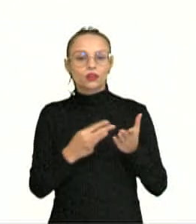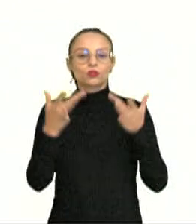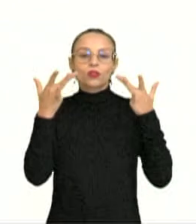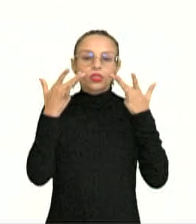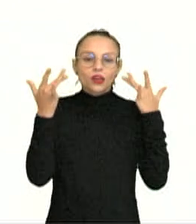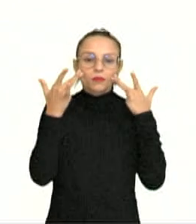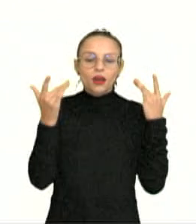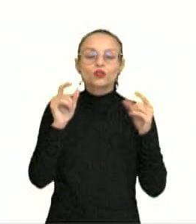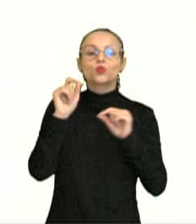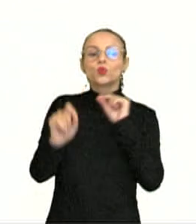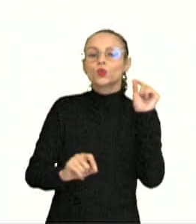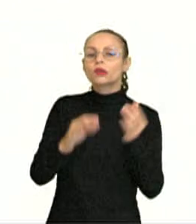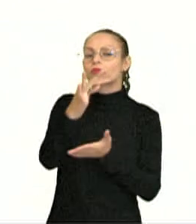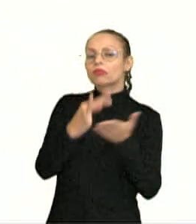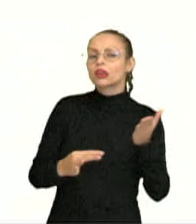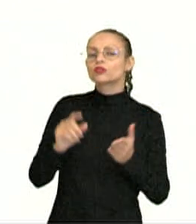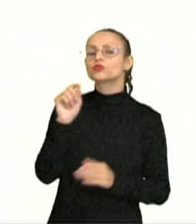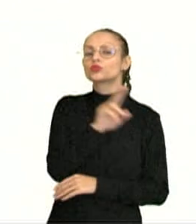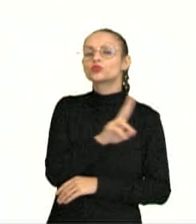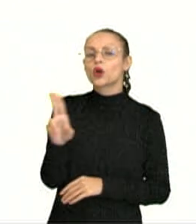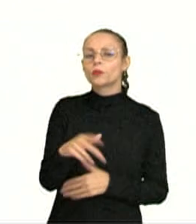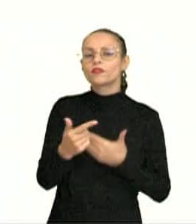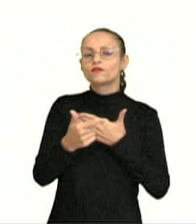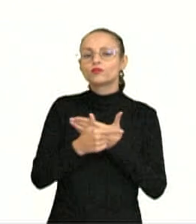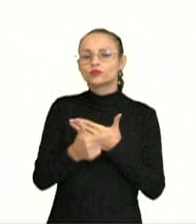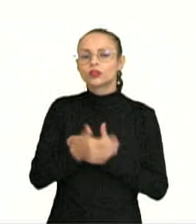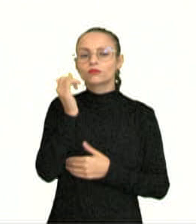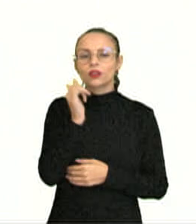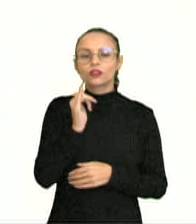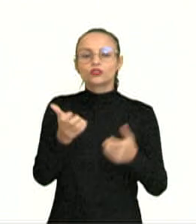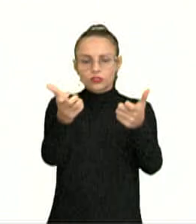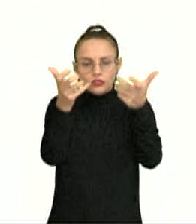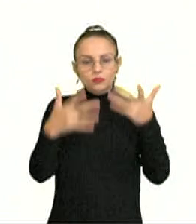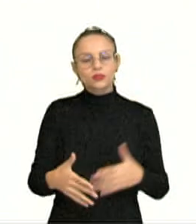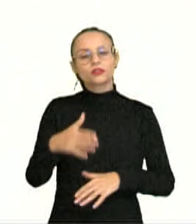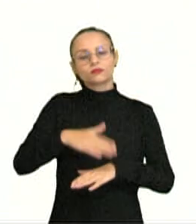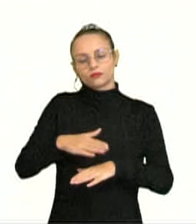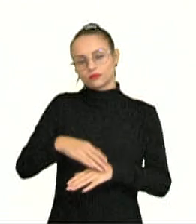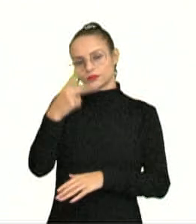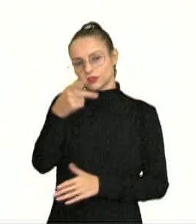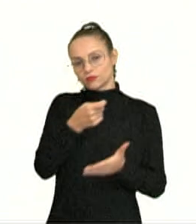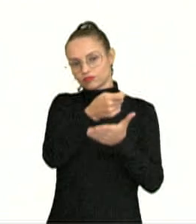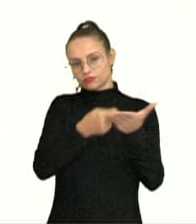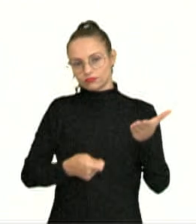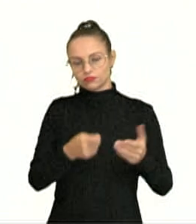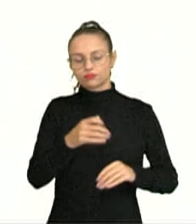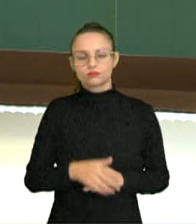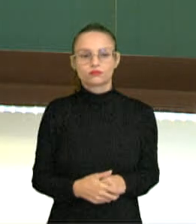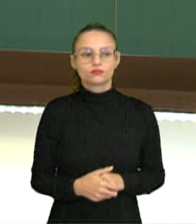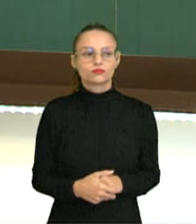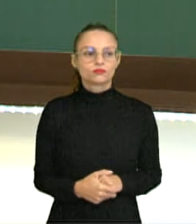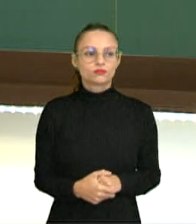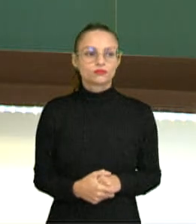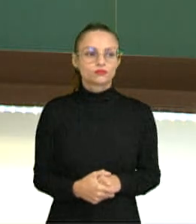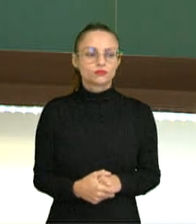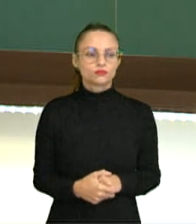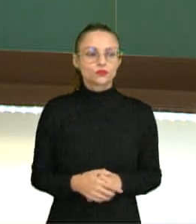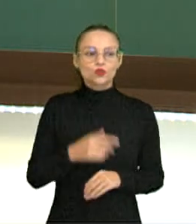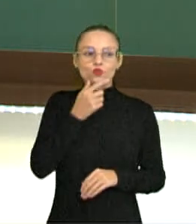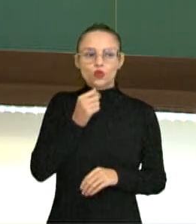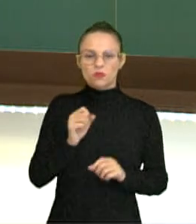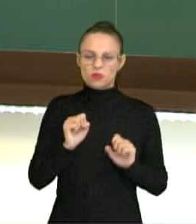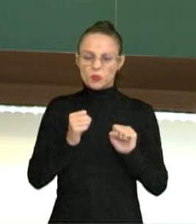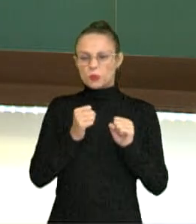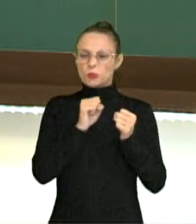chamamos o texto em destaque? Qual a função na narrativa? Explique com as suas palavras. Percebeu aqui, ó, Chiquinho